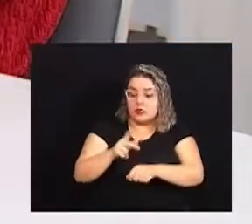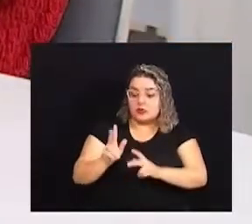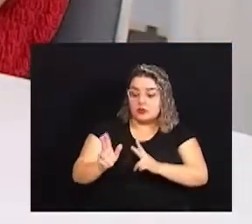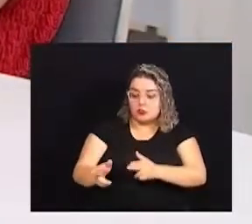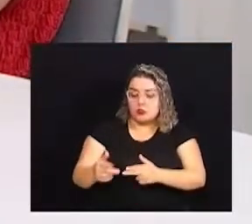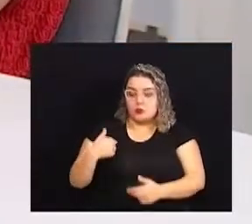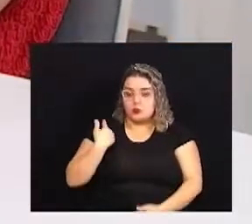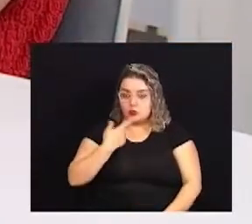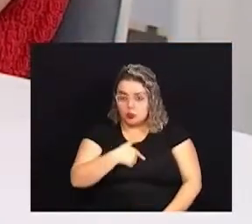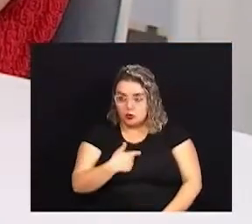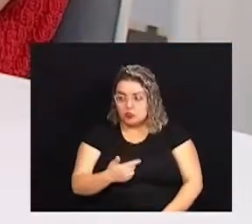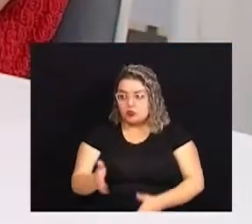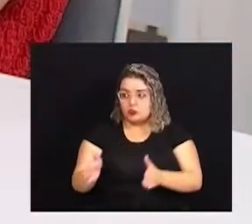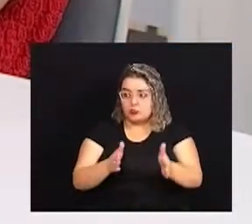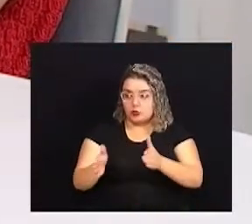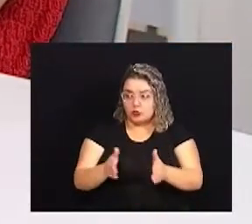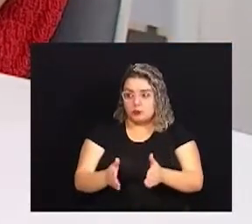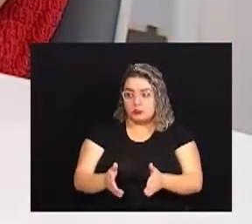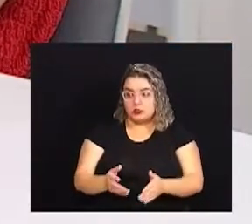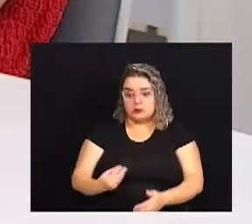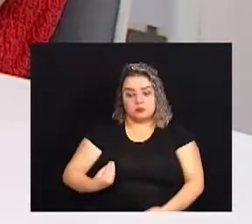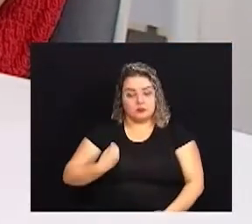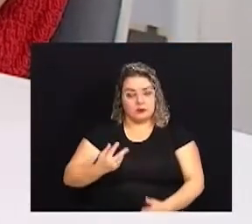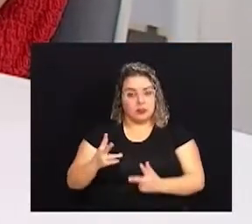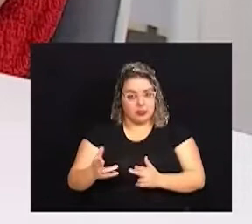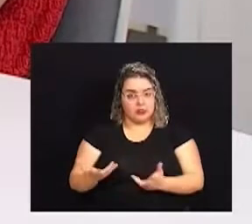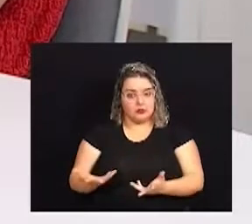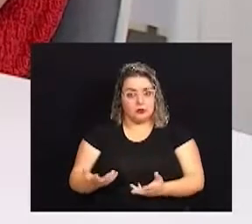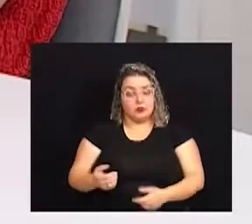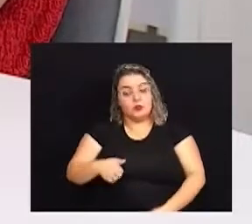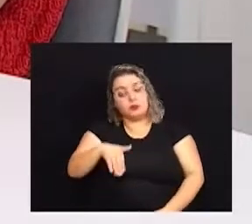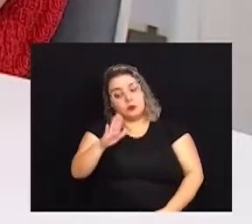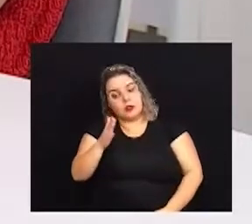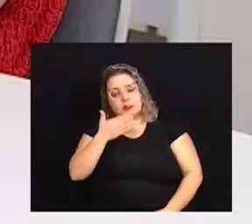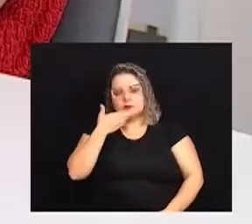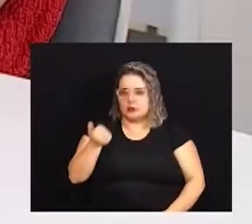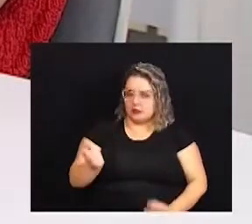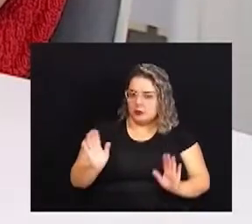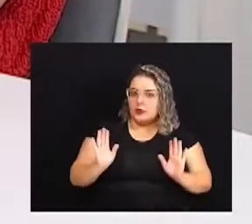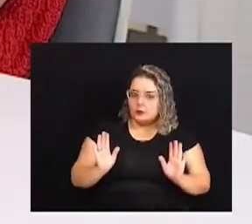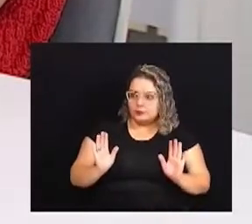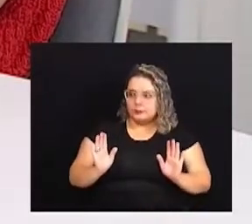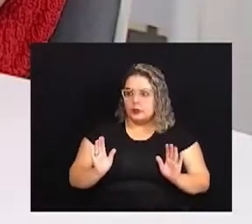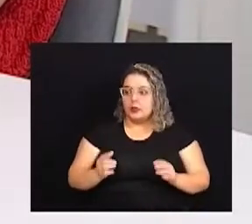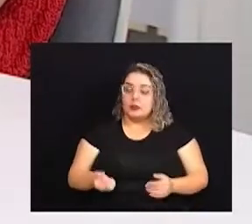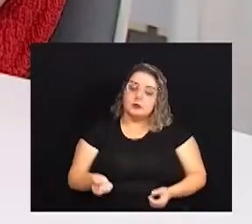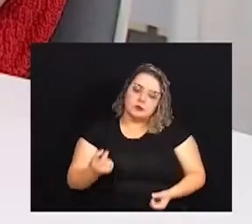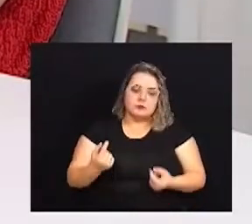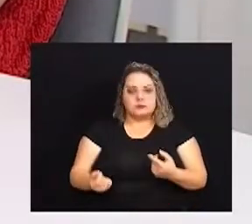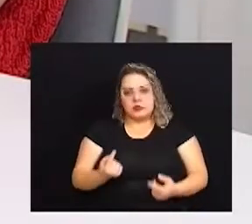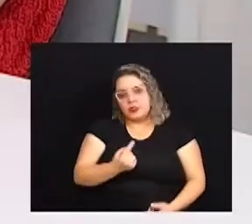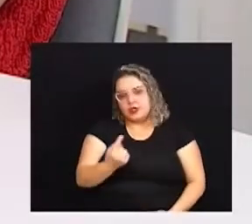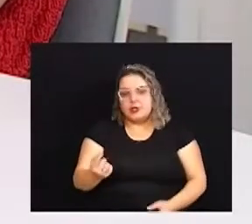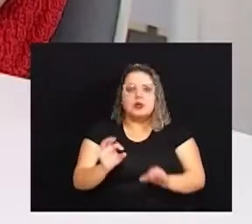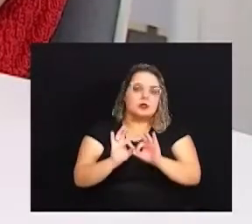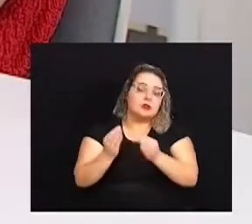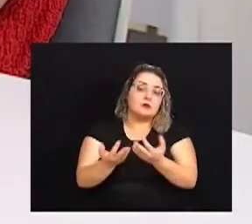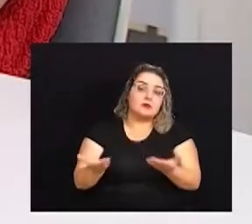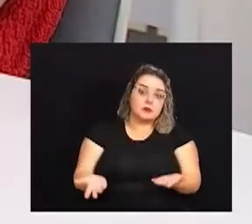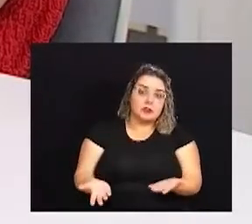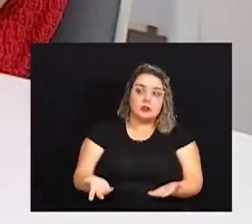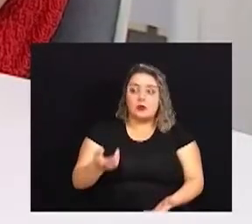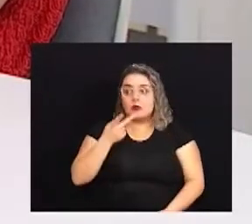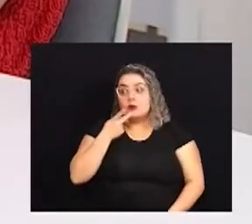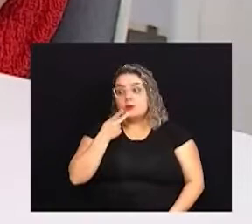um momento como o nosso estamos vivendo, quanto mais melhor. Mas aí vai de acordo das possibilidades de cada